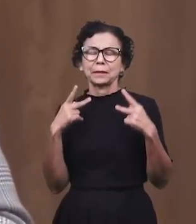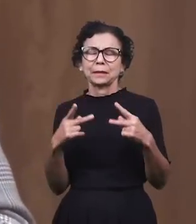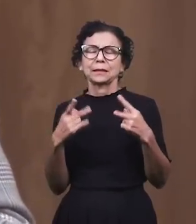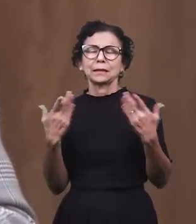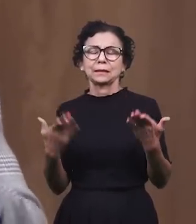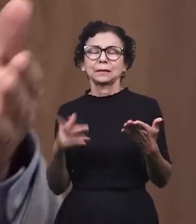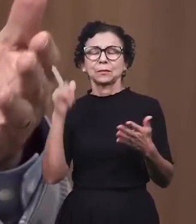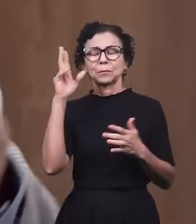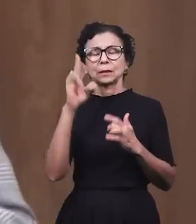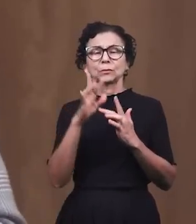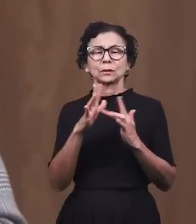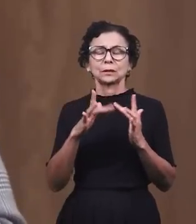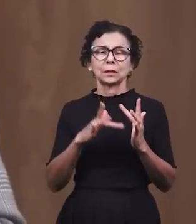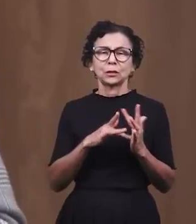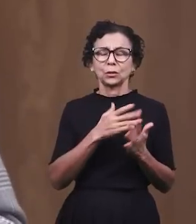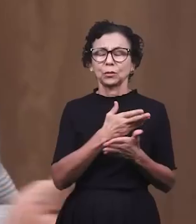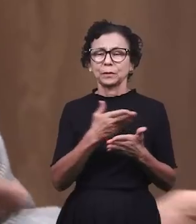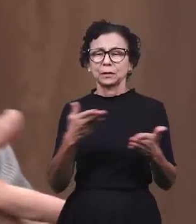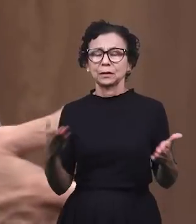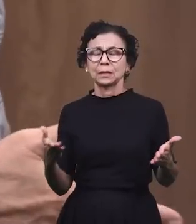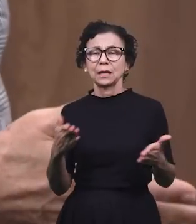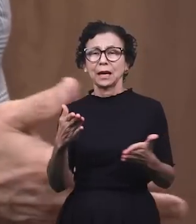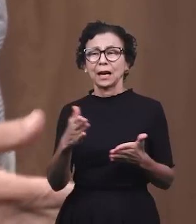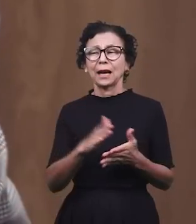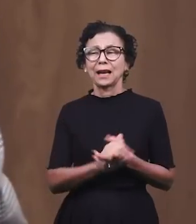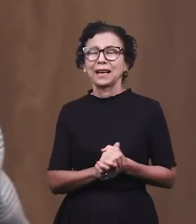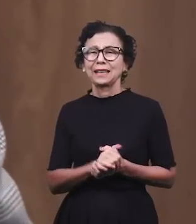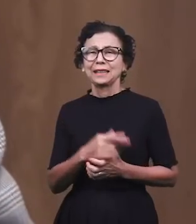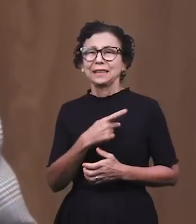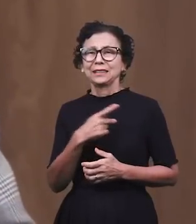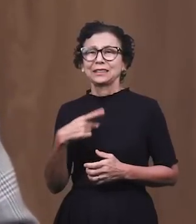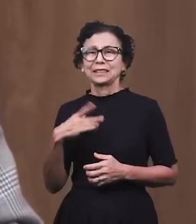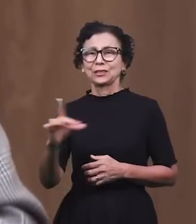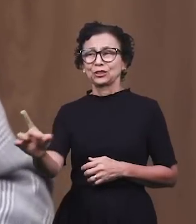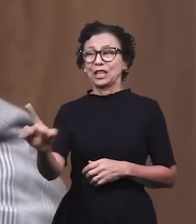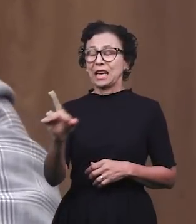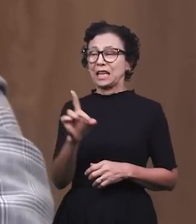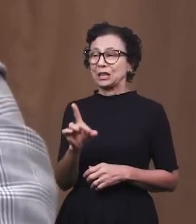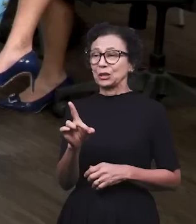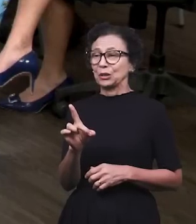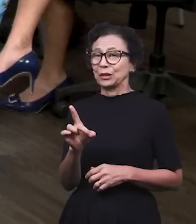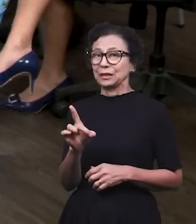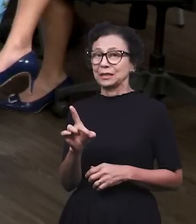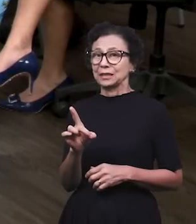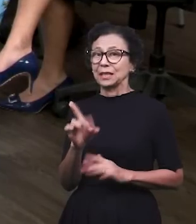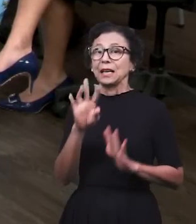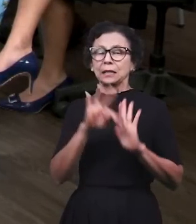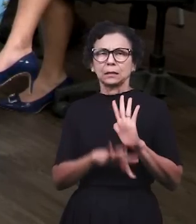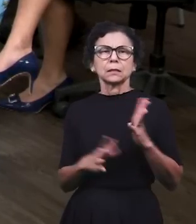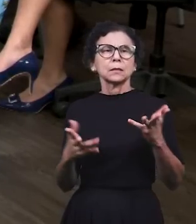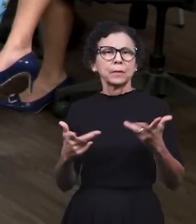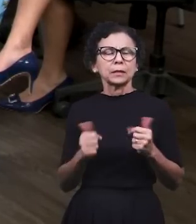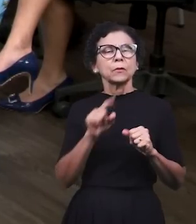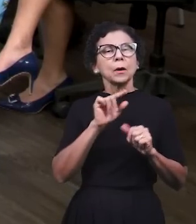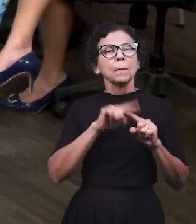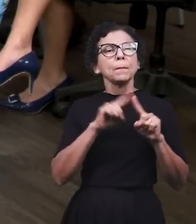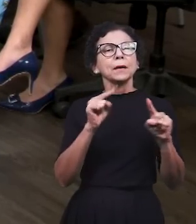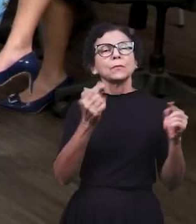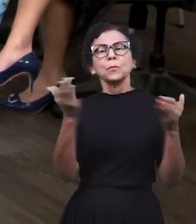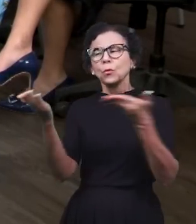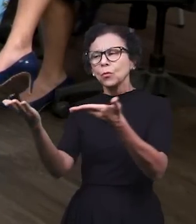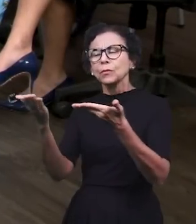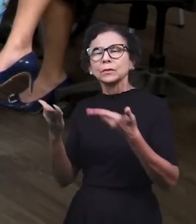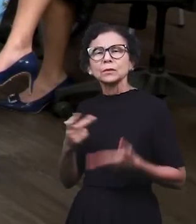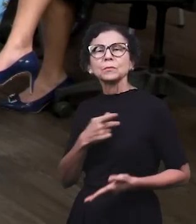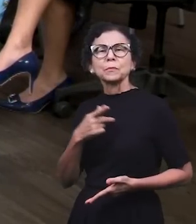maravilhoso, né? E nós então convidamos o pastor Gedeuti a vir à frente para entregar a mensagem. Ele não ia pregar com o Gedeuti ali.